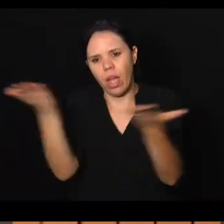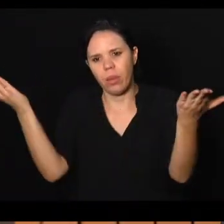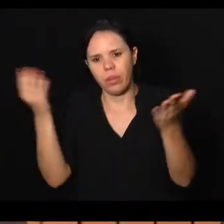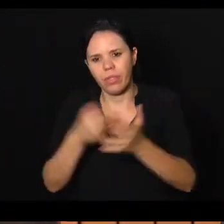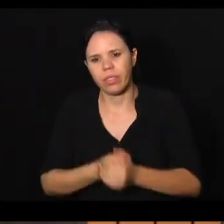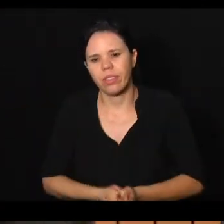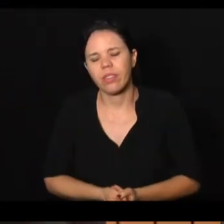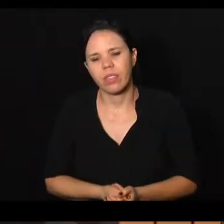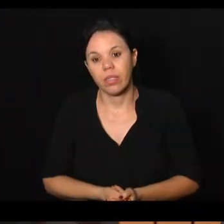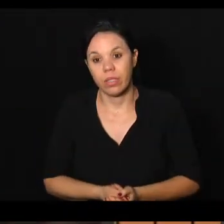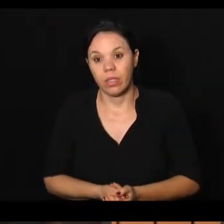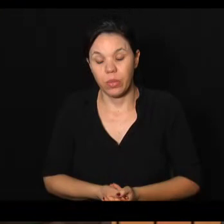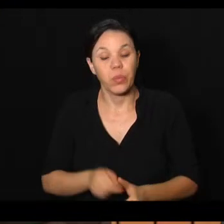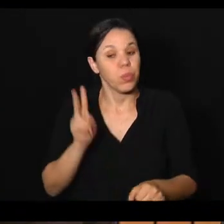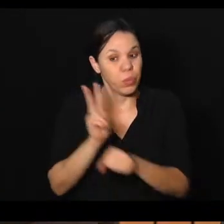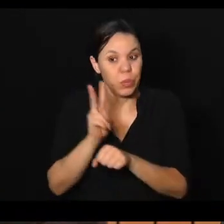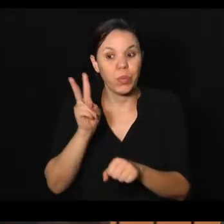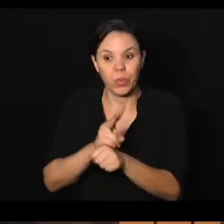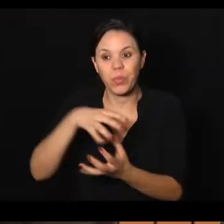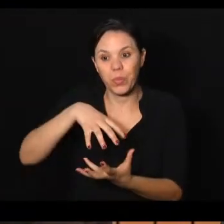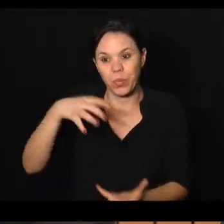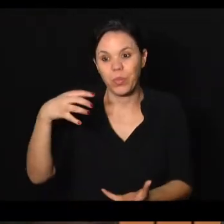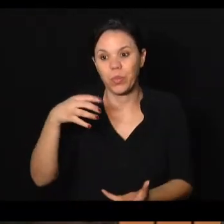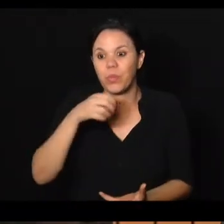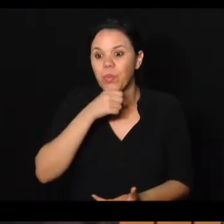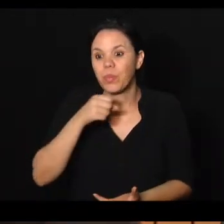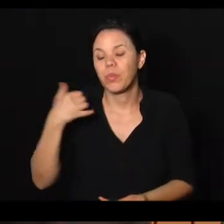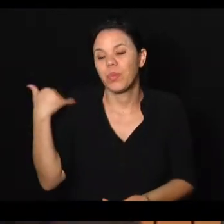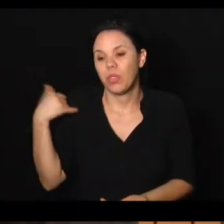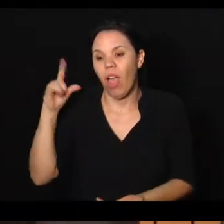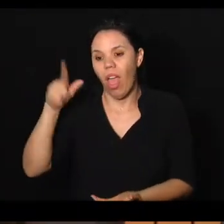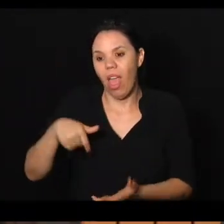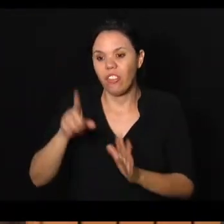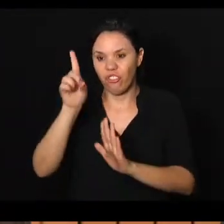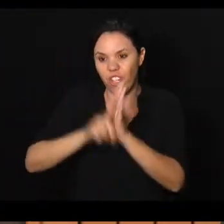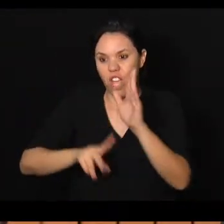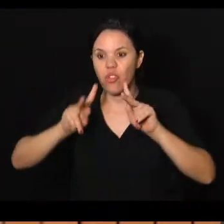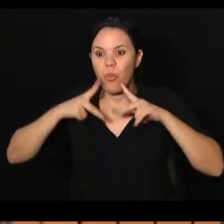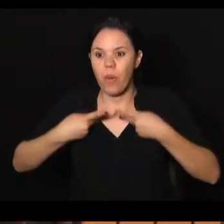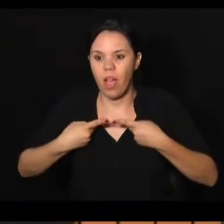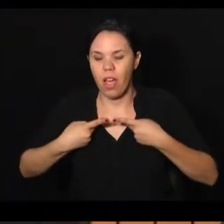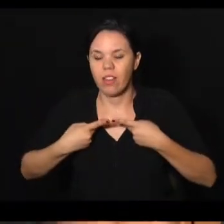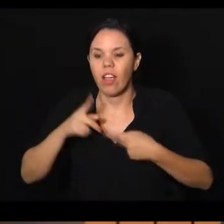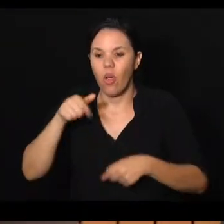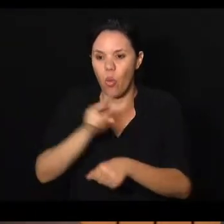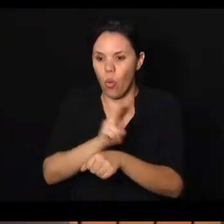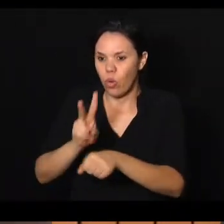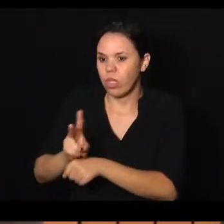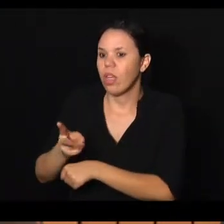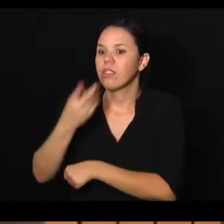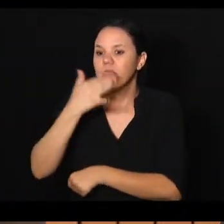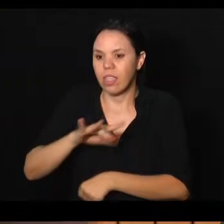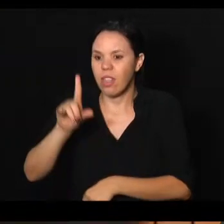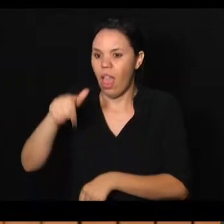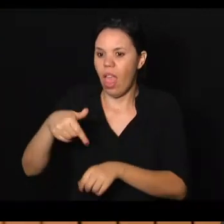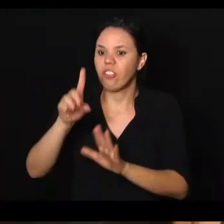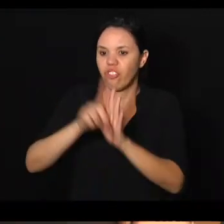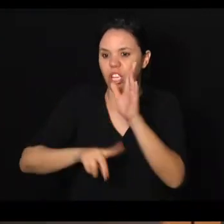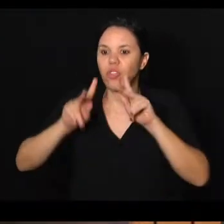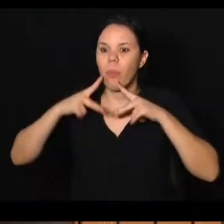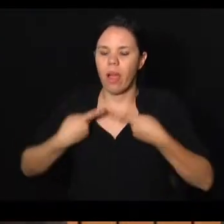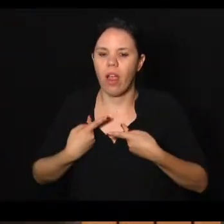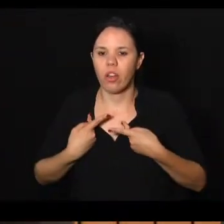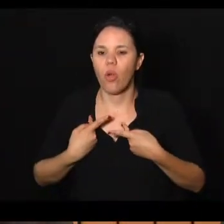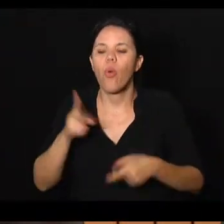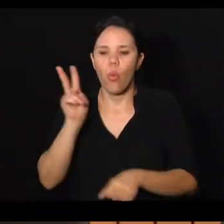senhores. Cuidar do idoso é direitos humanos. Cuidar de criança é direitos humanos. Cuidar